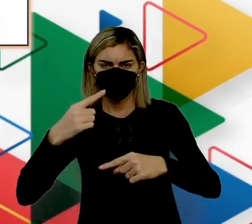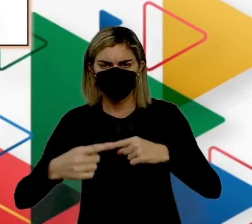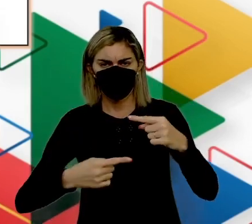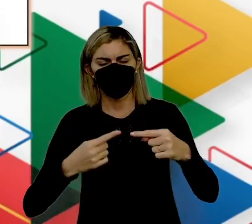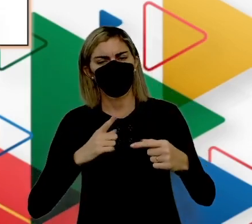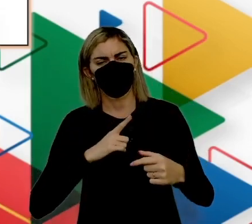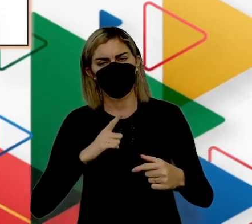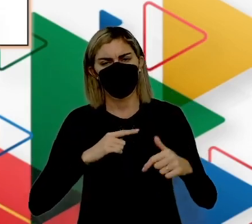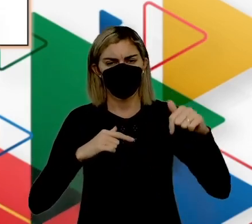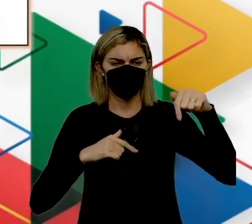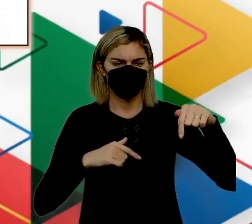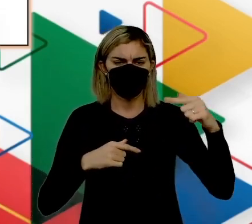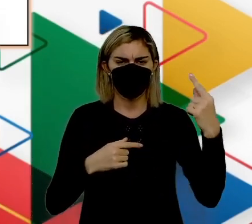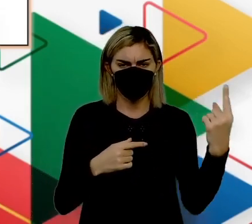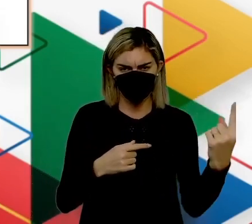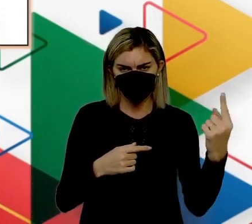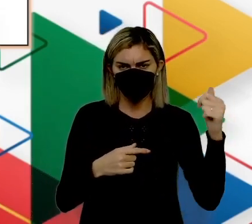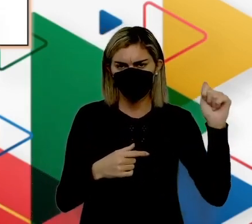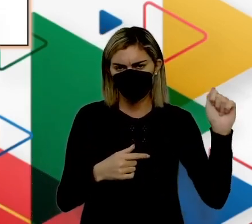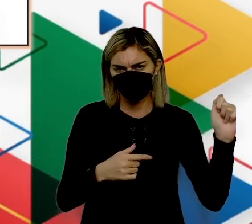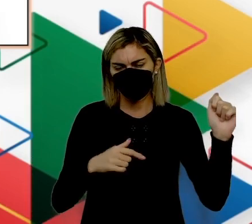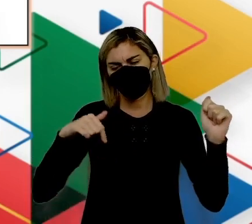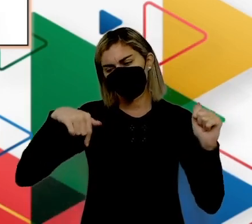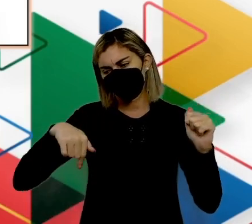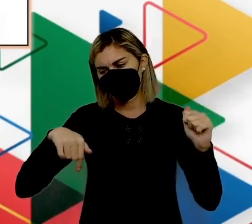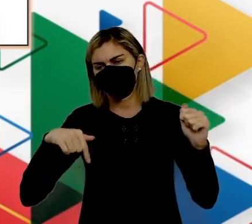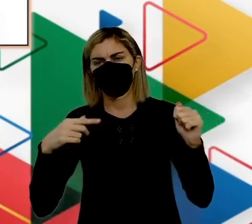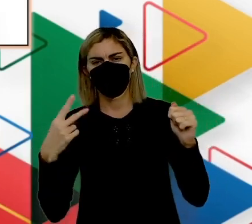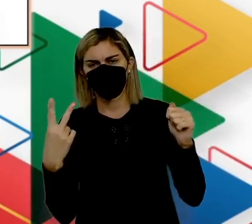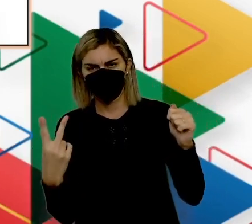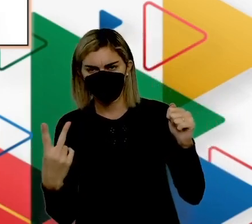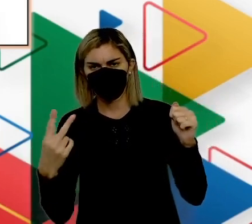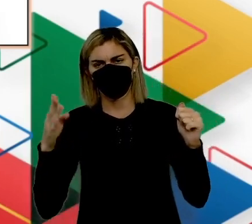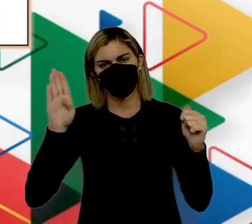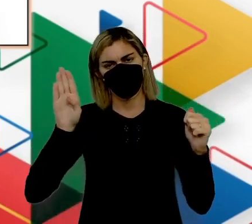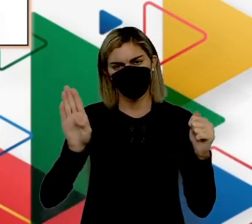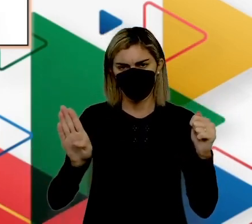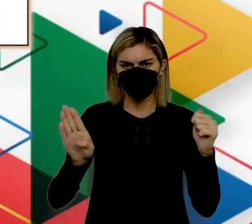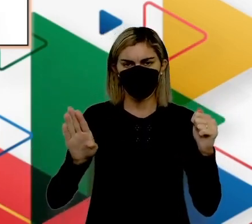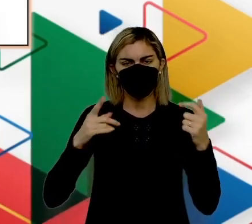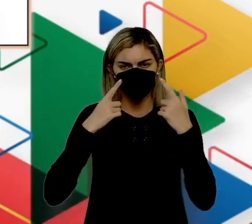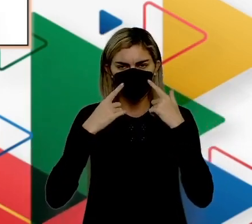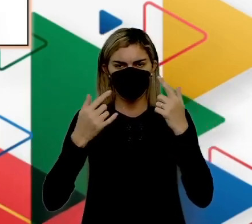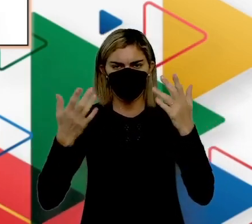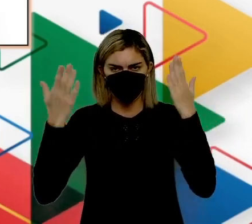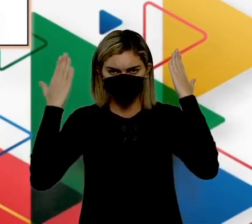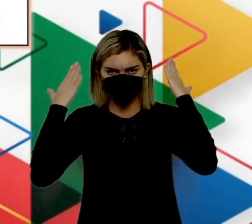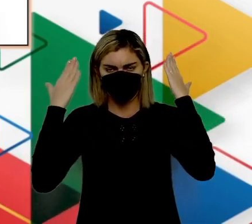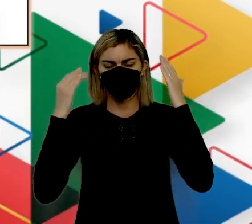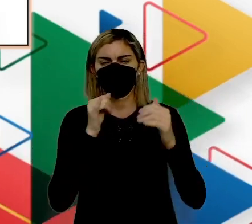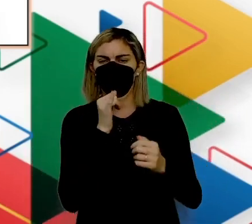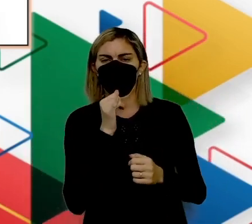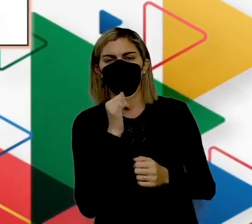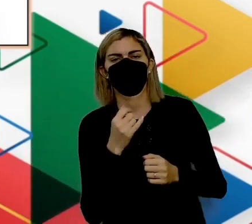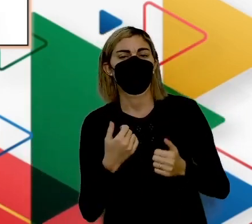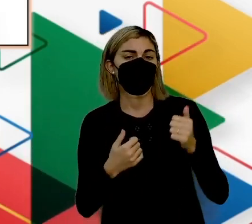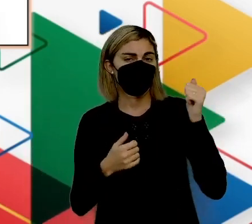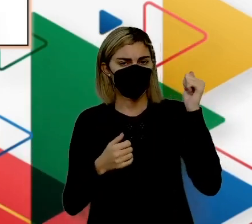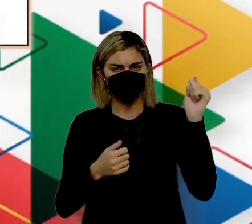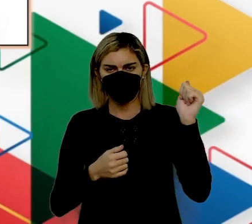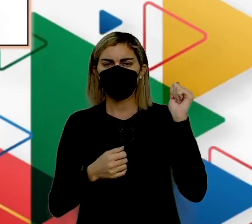uma carga Q1' em A e Q2' em B. Vamos dar um exemplo? Vamos supor que em